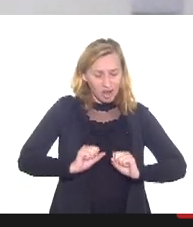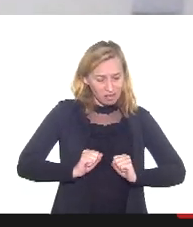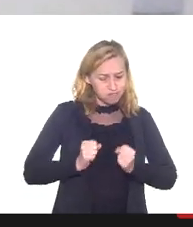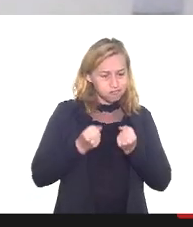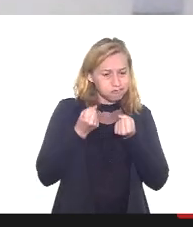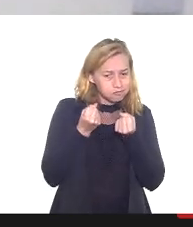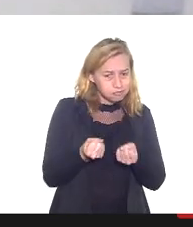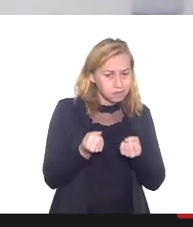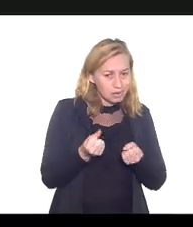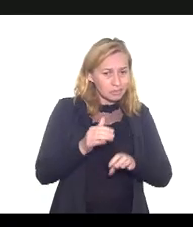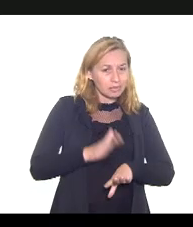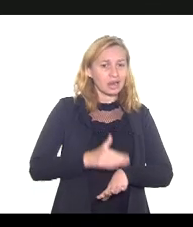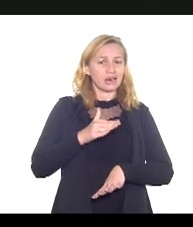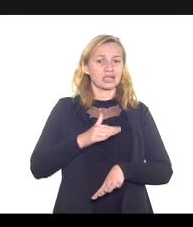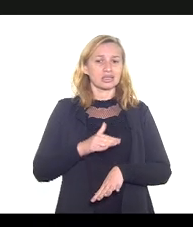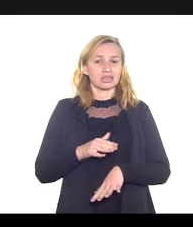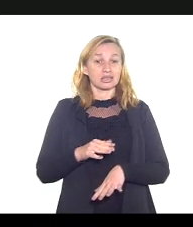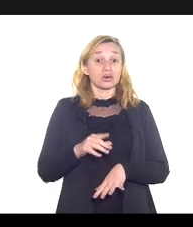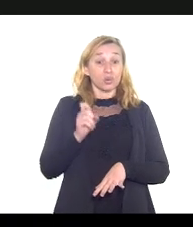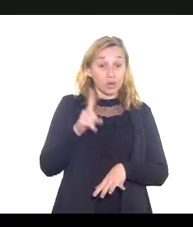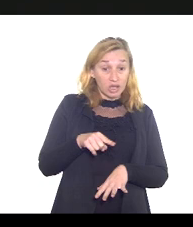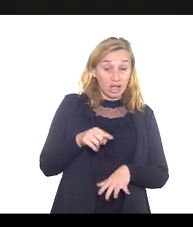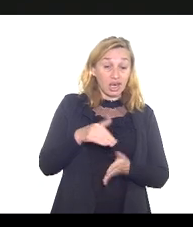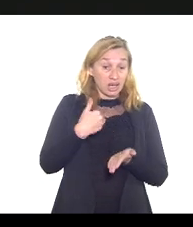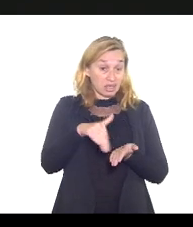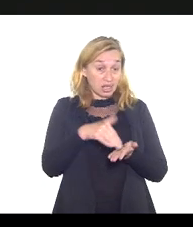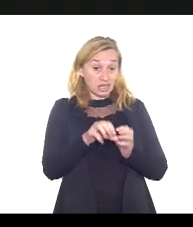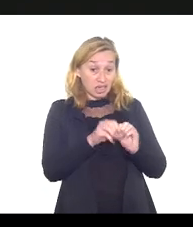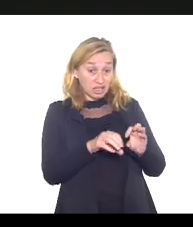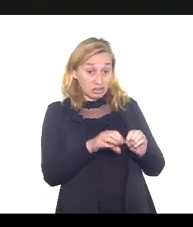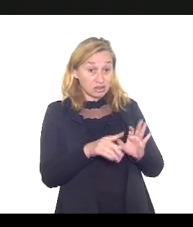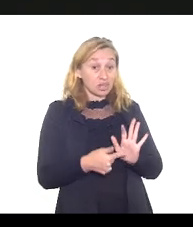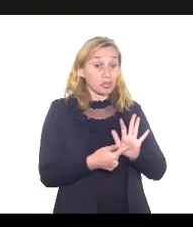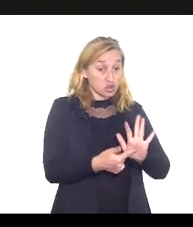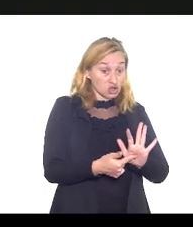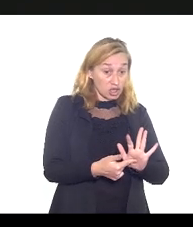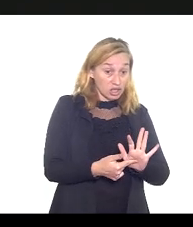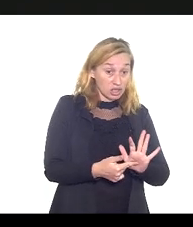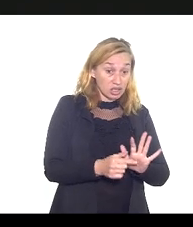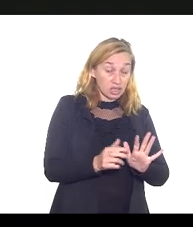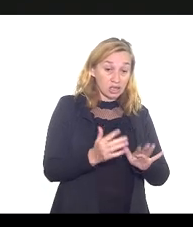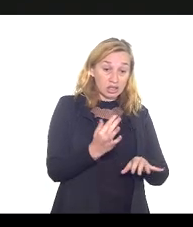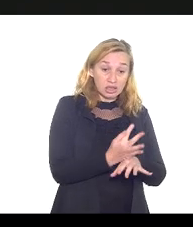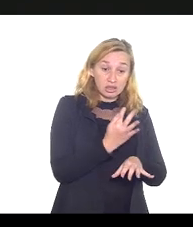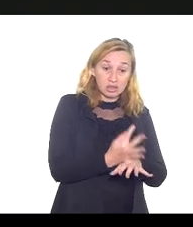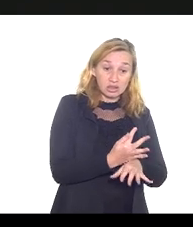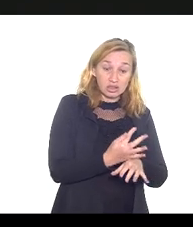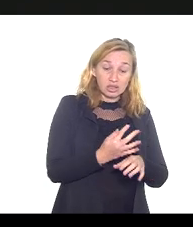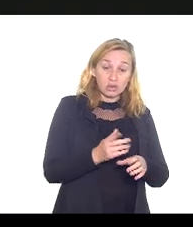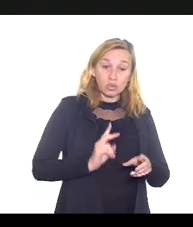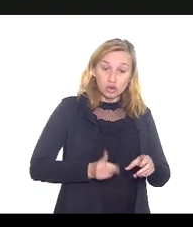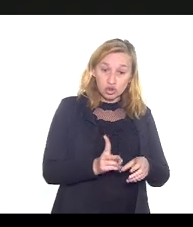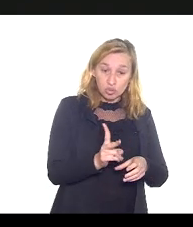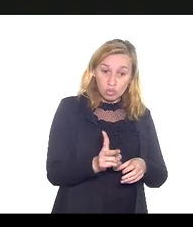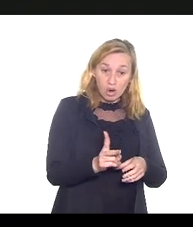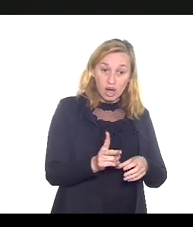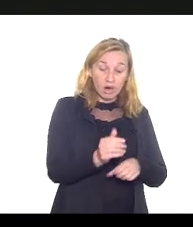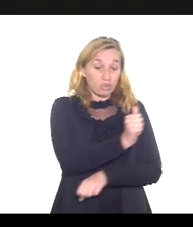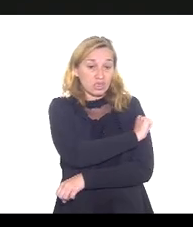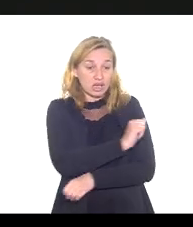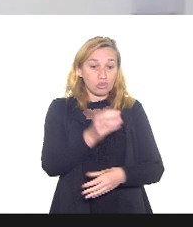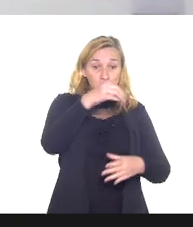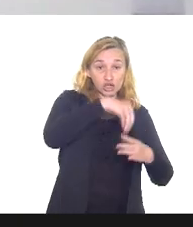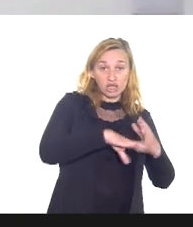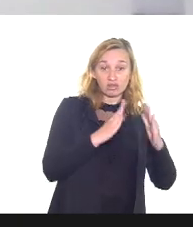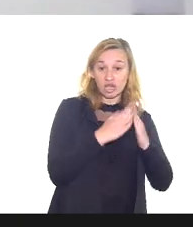forças naquilo que acho que é o que a SEDUC até aqui tem focado, que é a tentativa de manter os alunos vinculados.